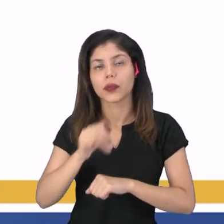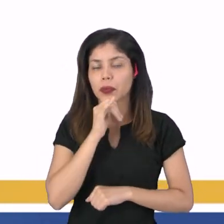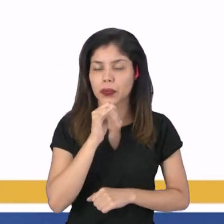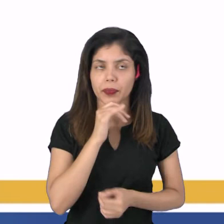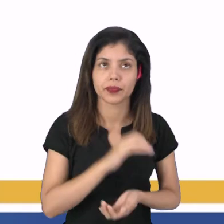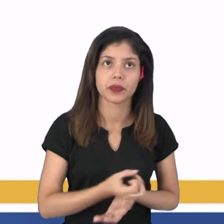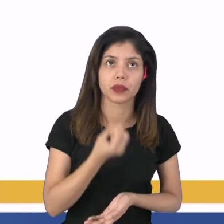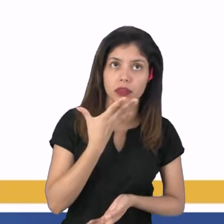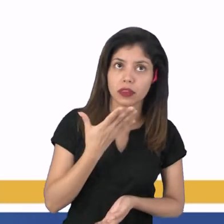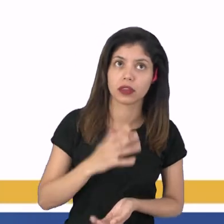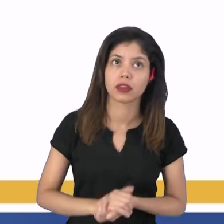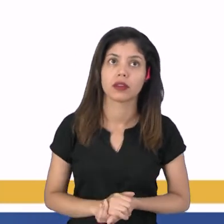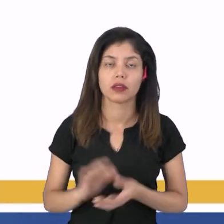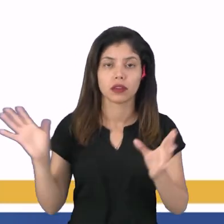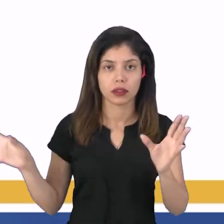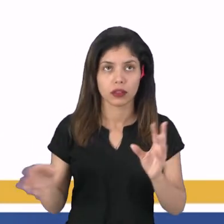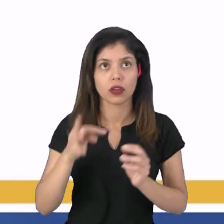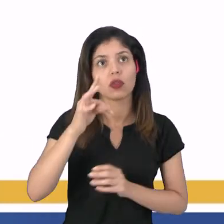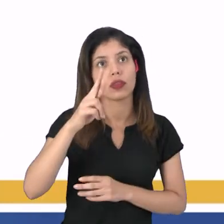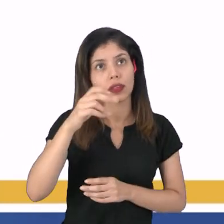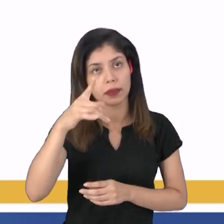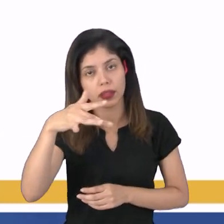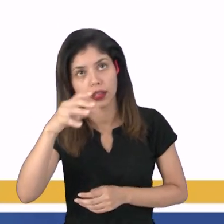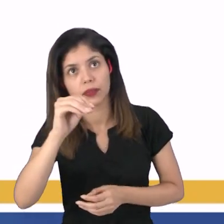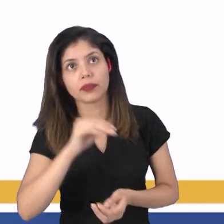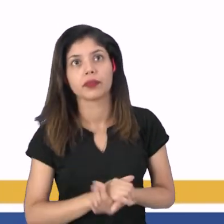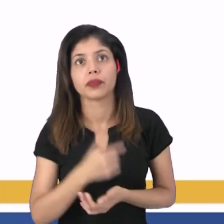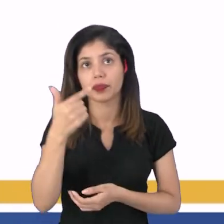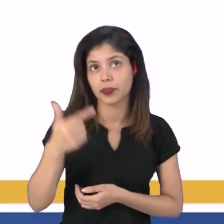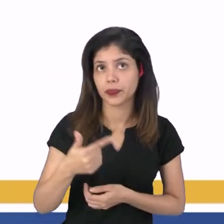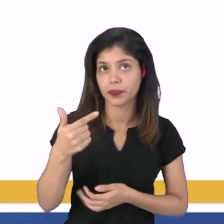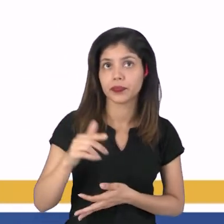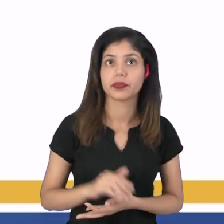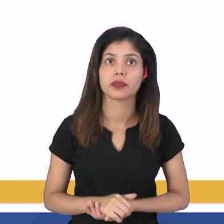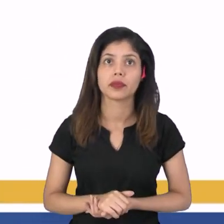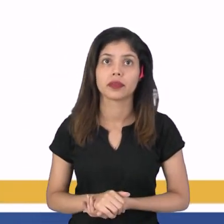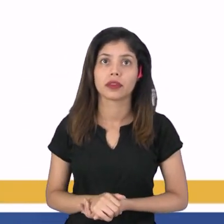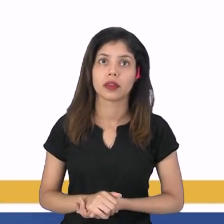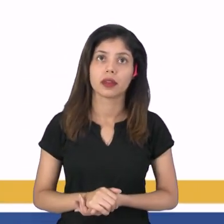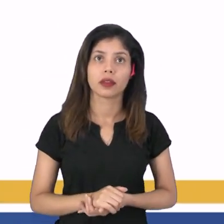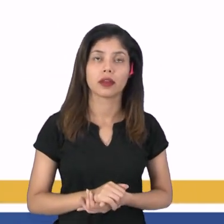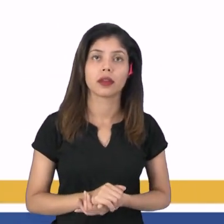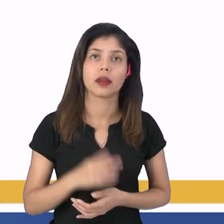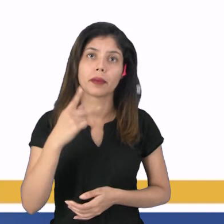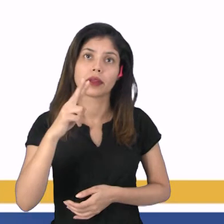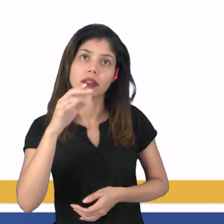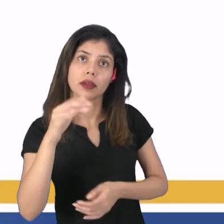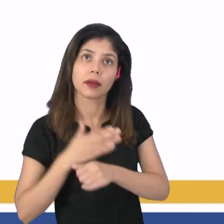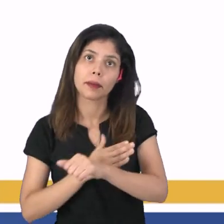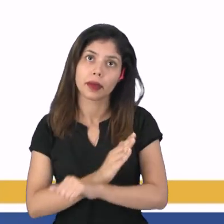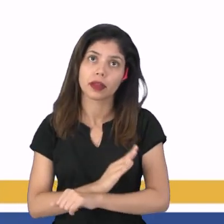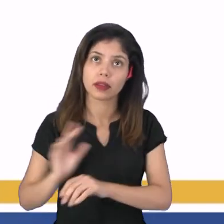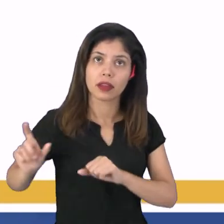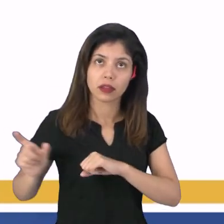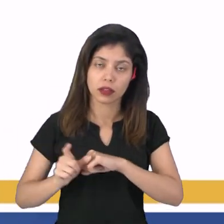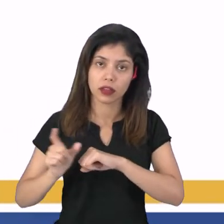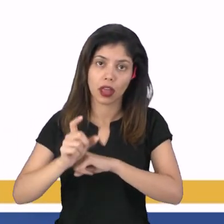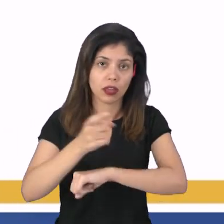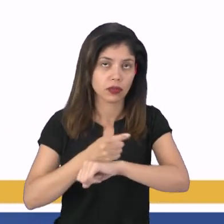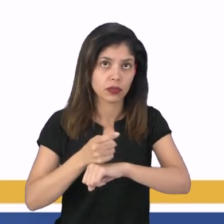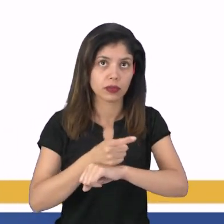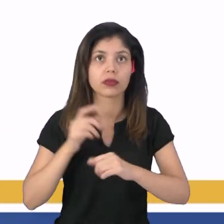tem o exemplo, os bons serão contemplados. Segundo exemplo, quando os particípios passam a substantivos